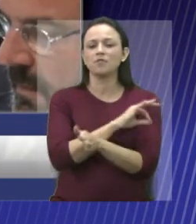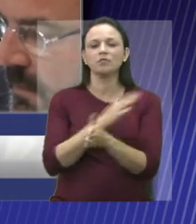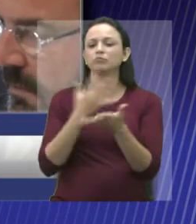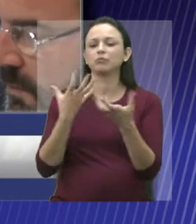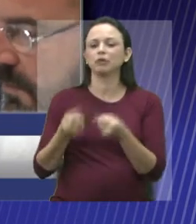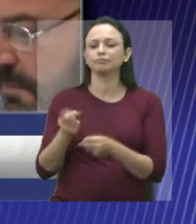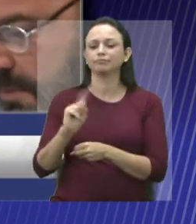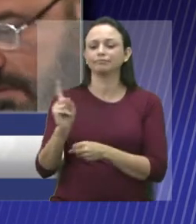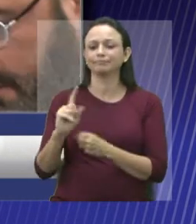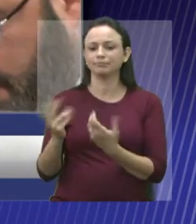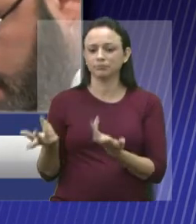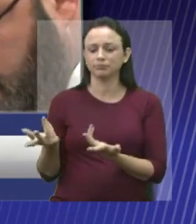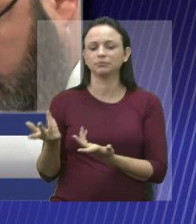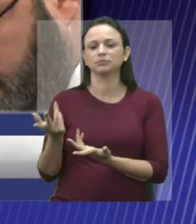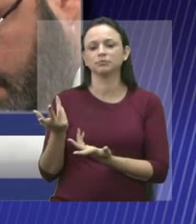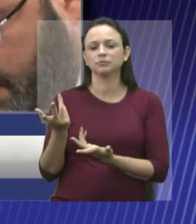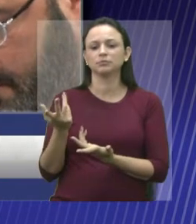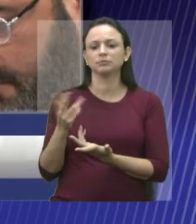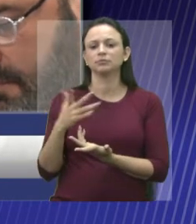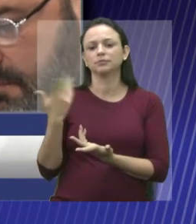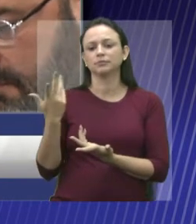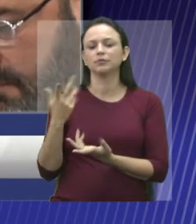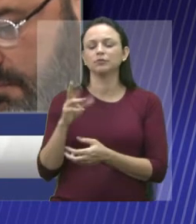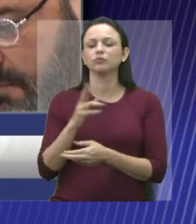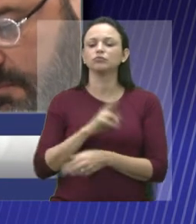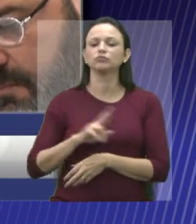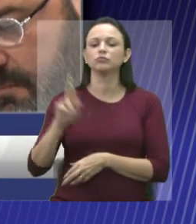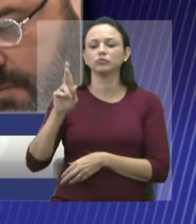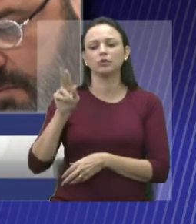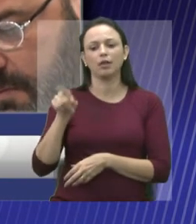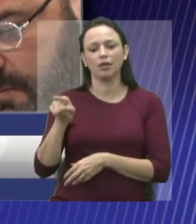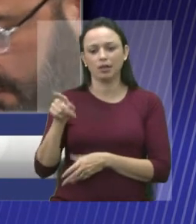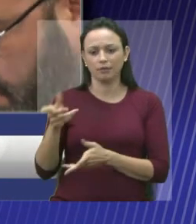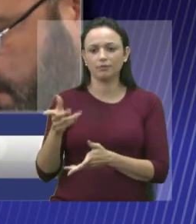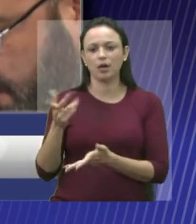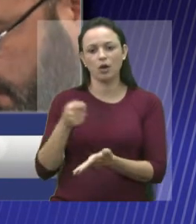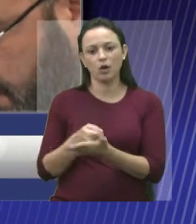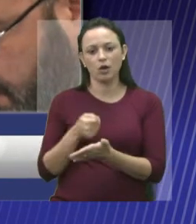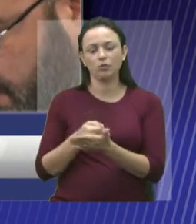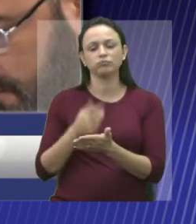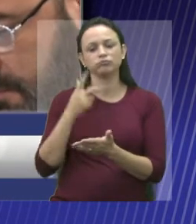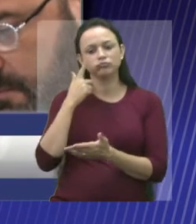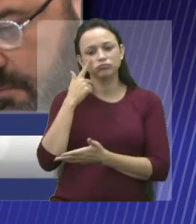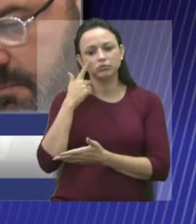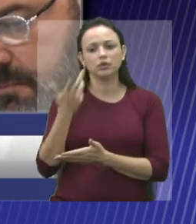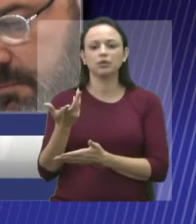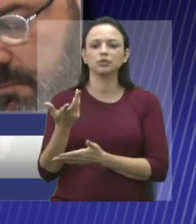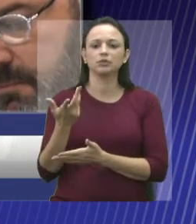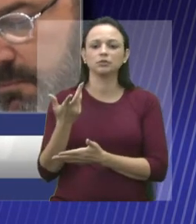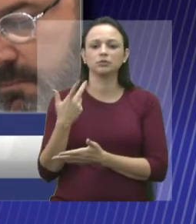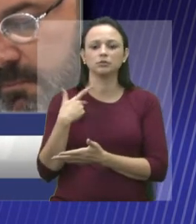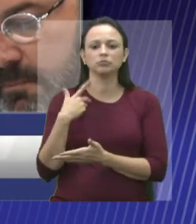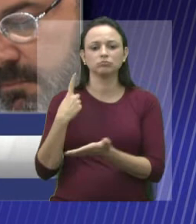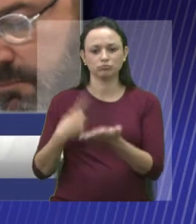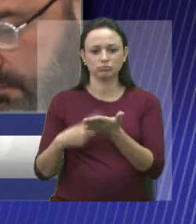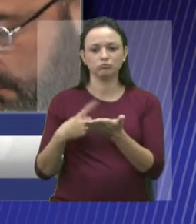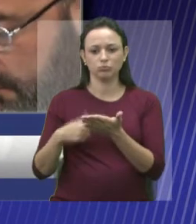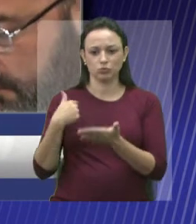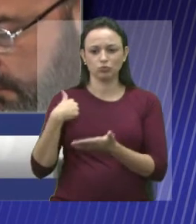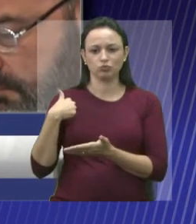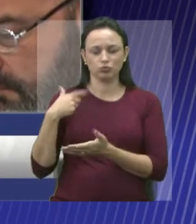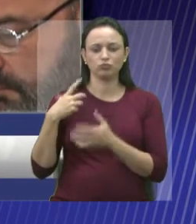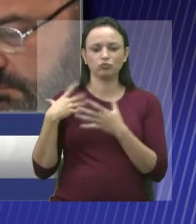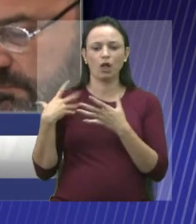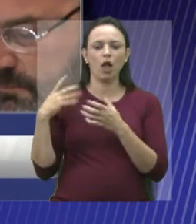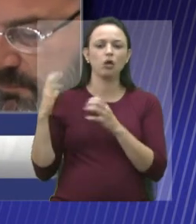recebeu eles. E acabou ficando de responsabilidade deles. Mas estamos brigando em cima disso daí, e contem comigo nessa briga aí, porque isso faz